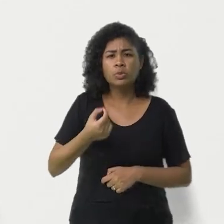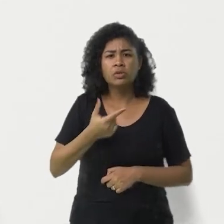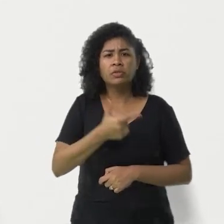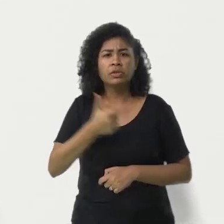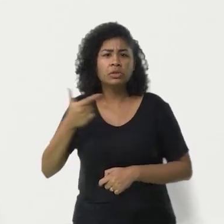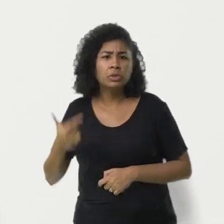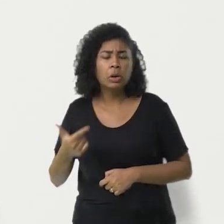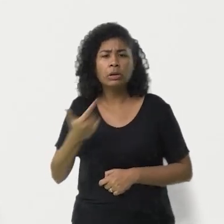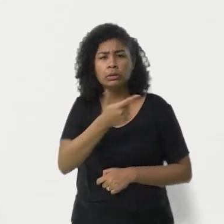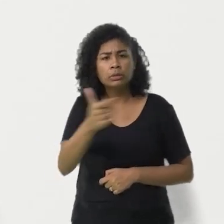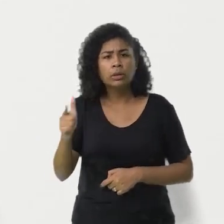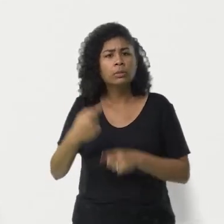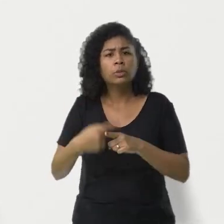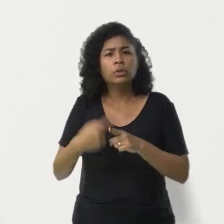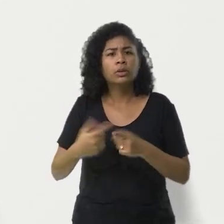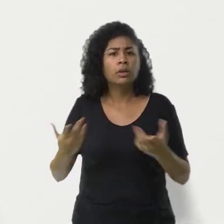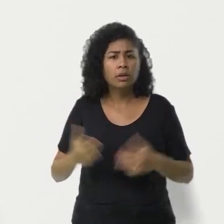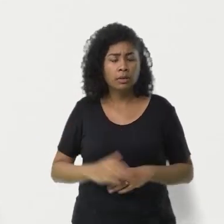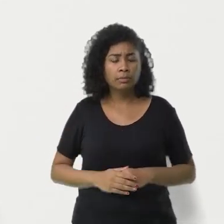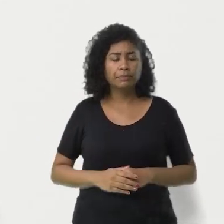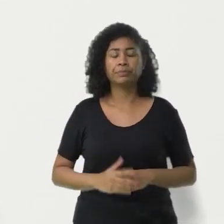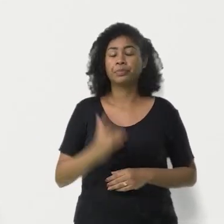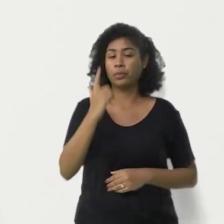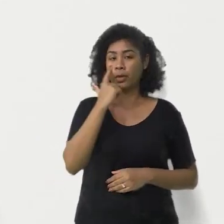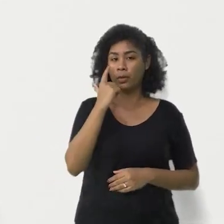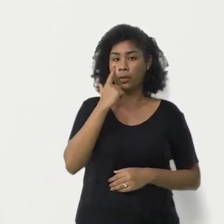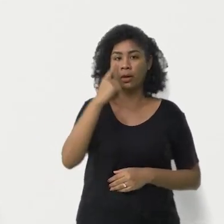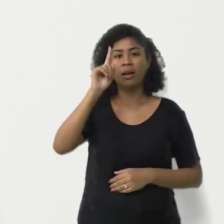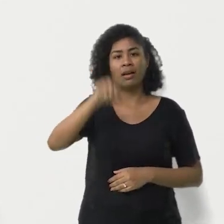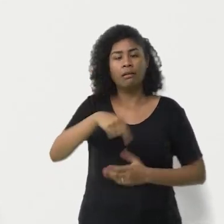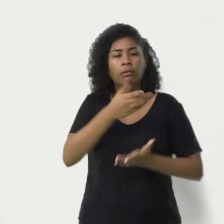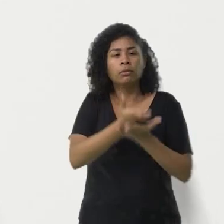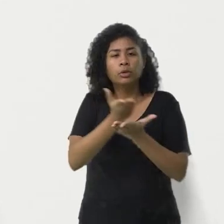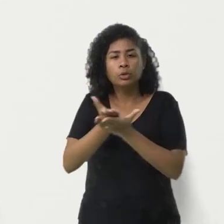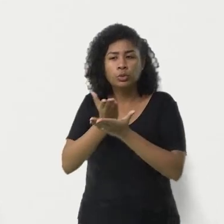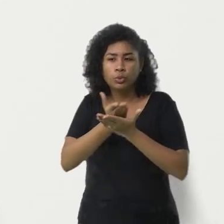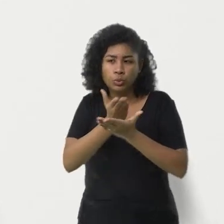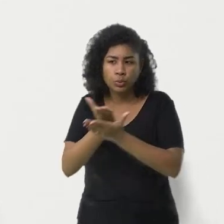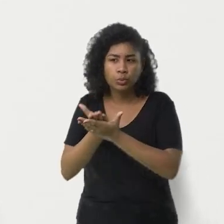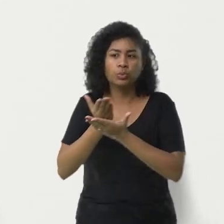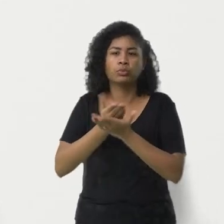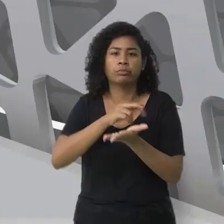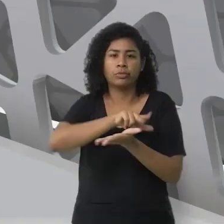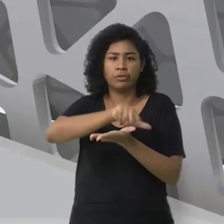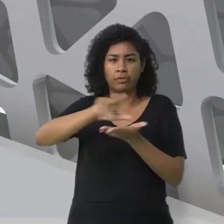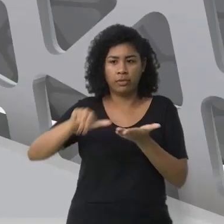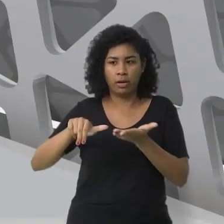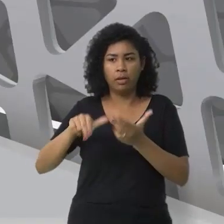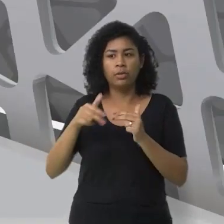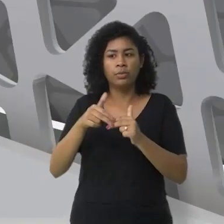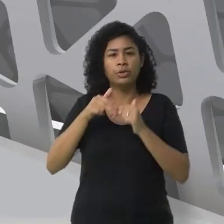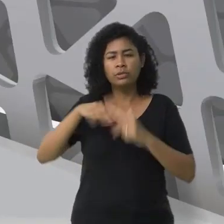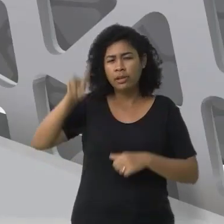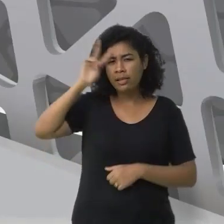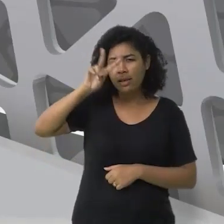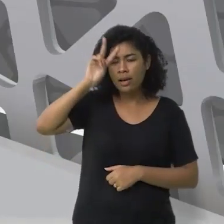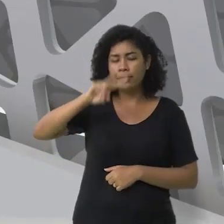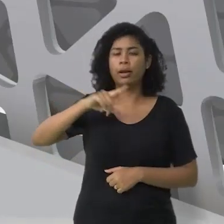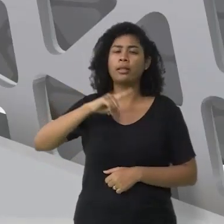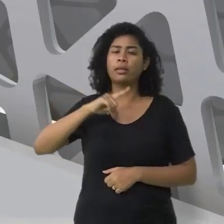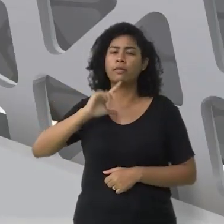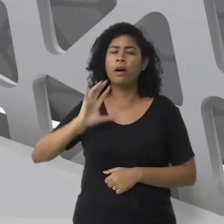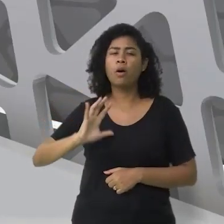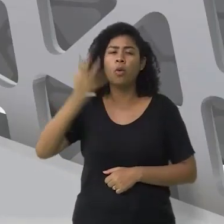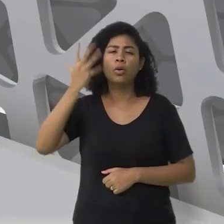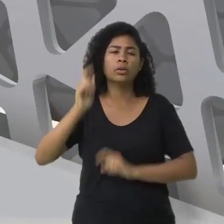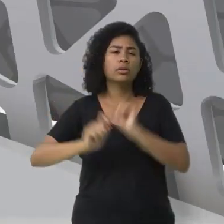no ano de 2022 porque, gente, são estudos. E lembrando, nós tivemos aí uma situação que foi a